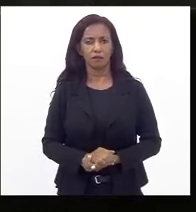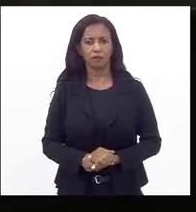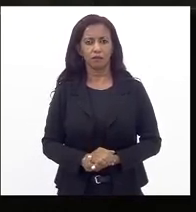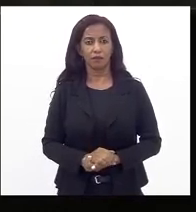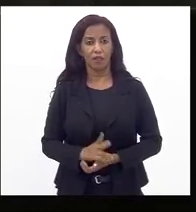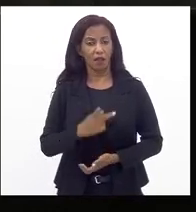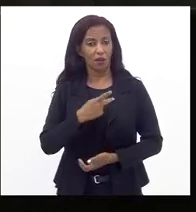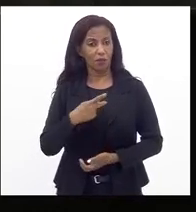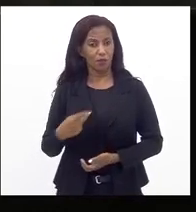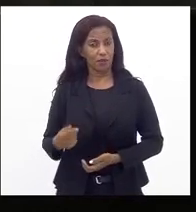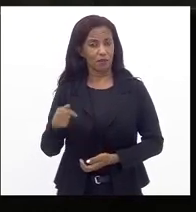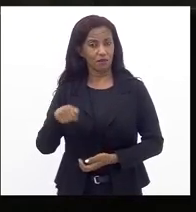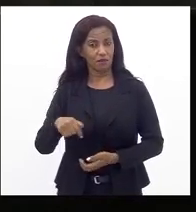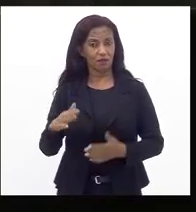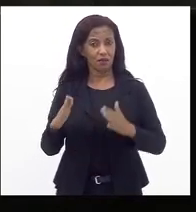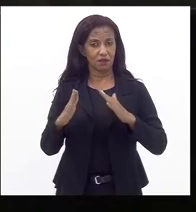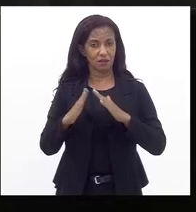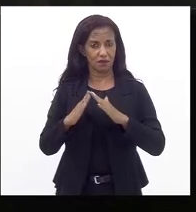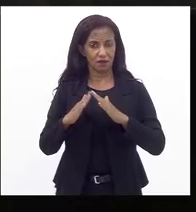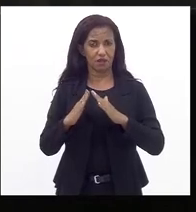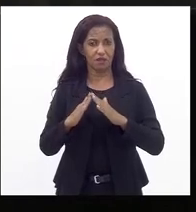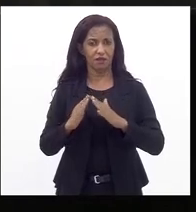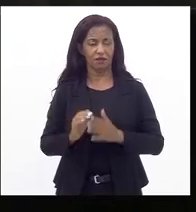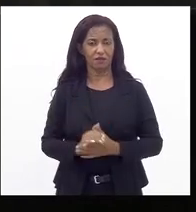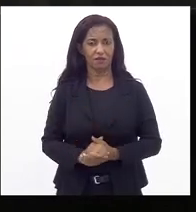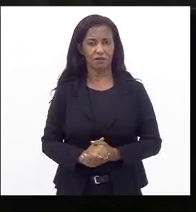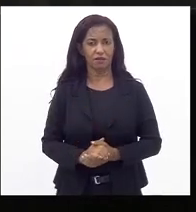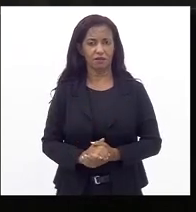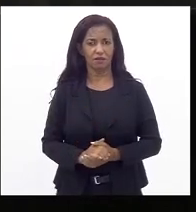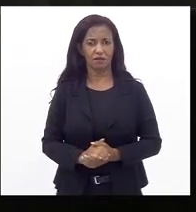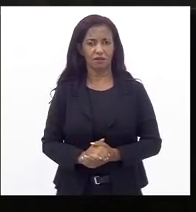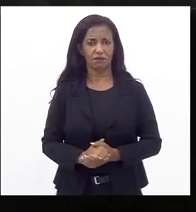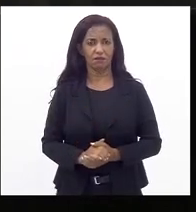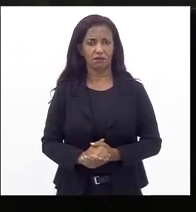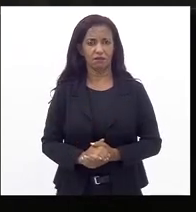e o presidente desta casa o quê